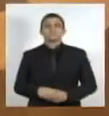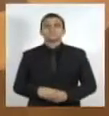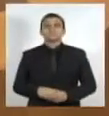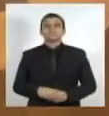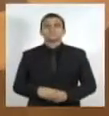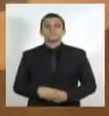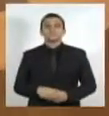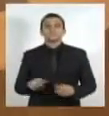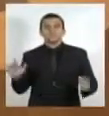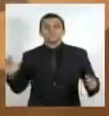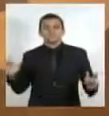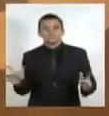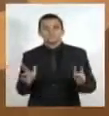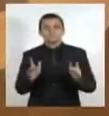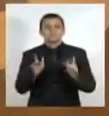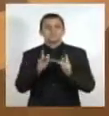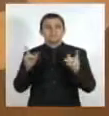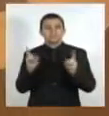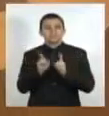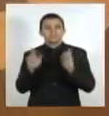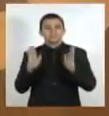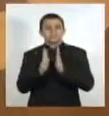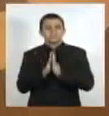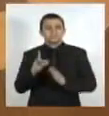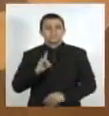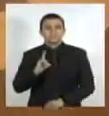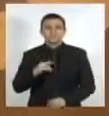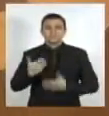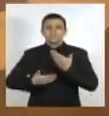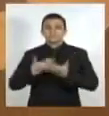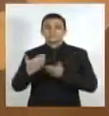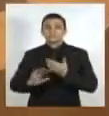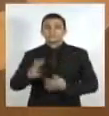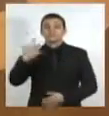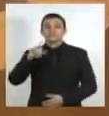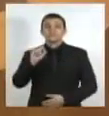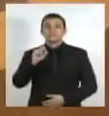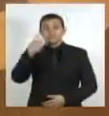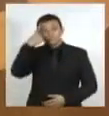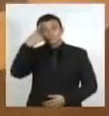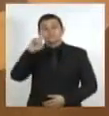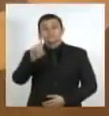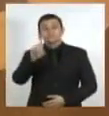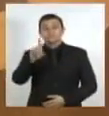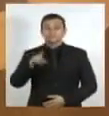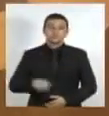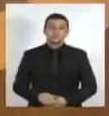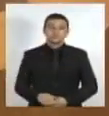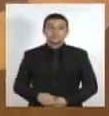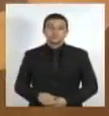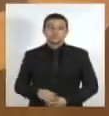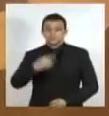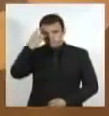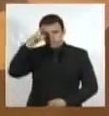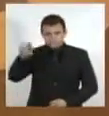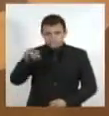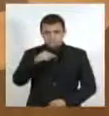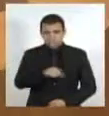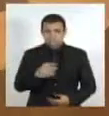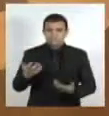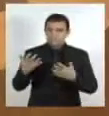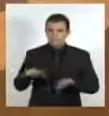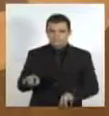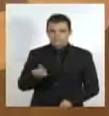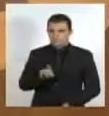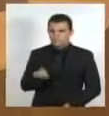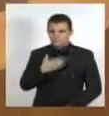Esta aproximação, deputada Edilásio, ela culminou no dia da renúncia para a